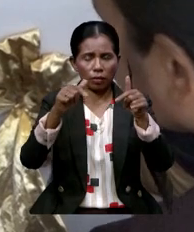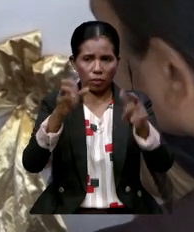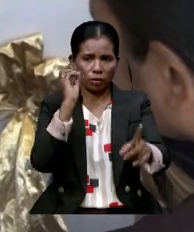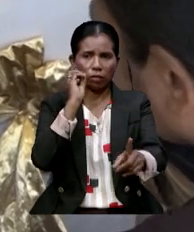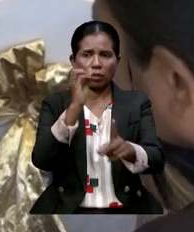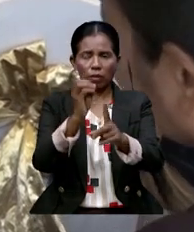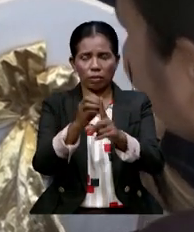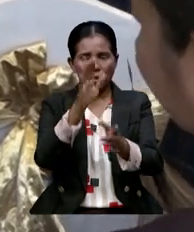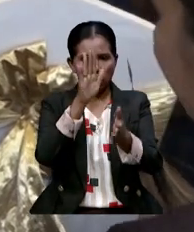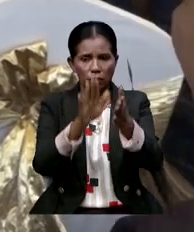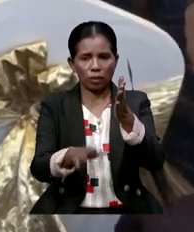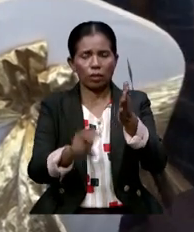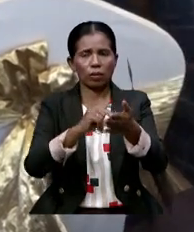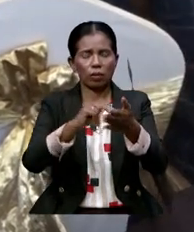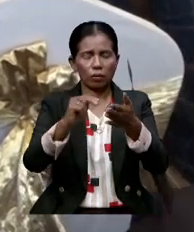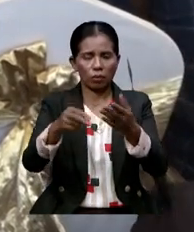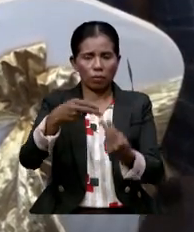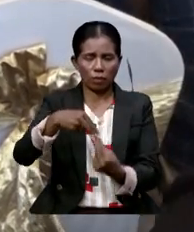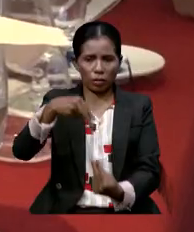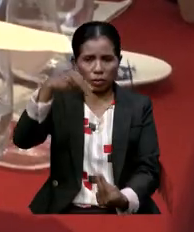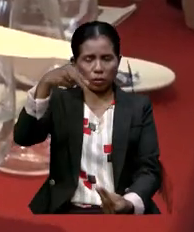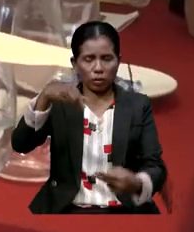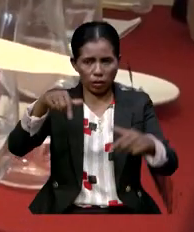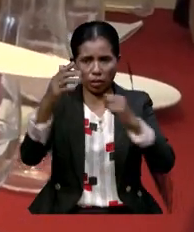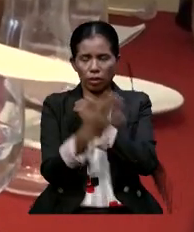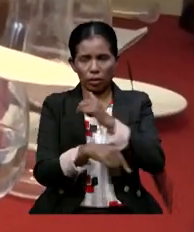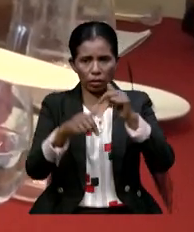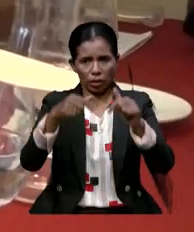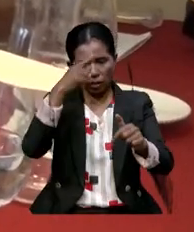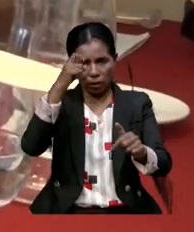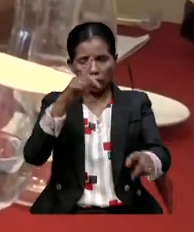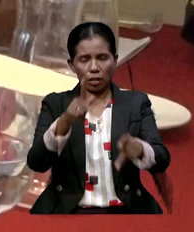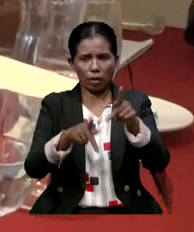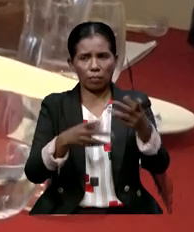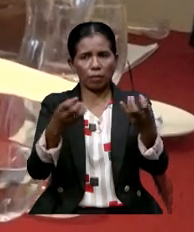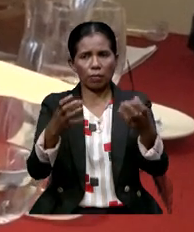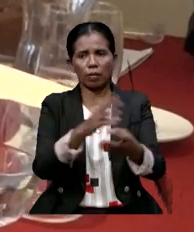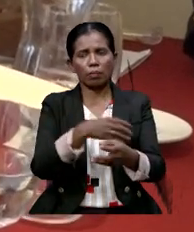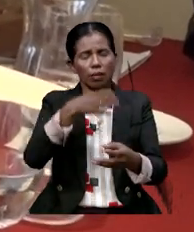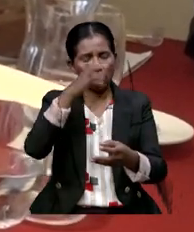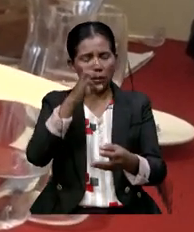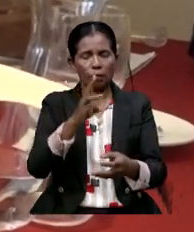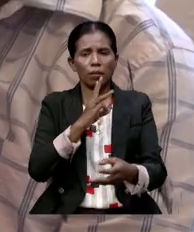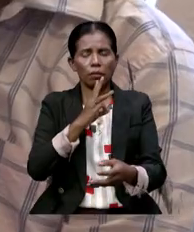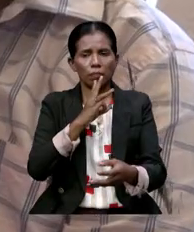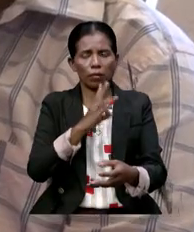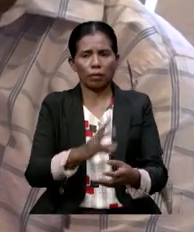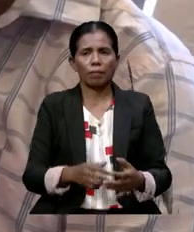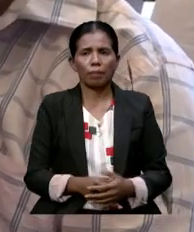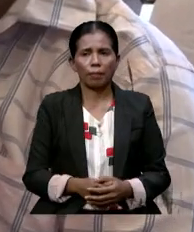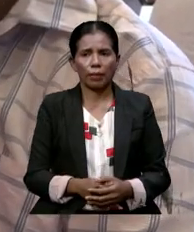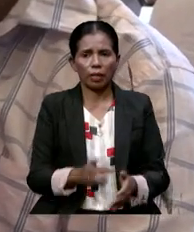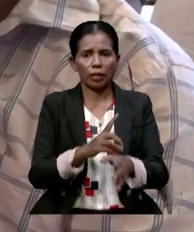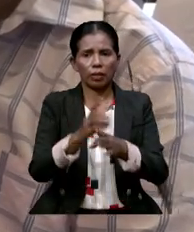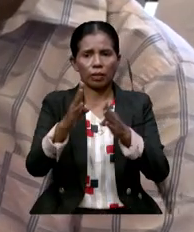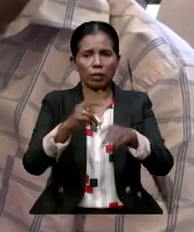objetivo é reduzir o número de nutrição e a relara. Também durante né comunidade barak ma consumo be mata. Diretora Nacional